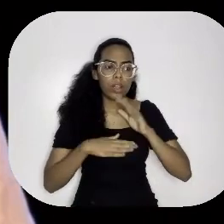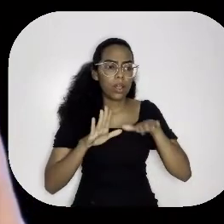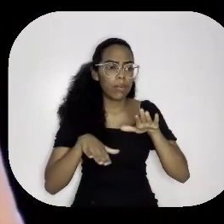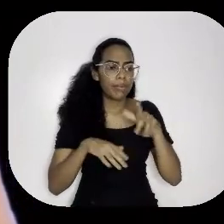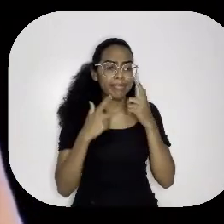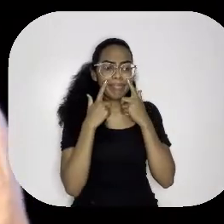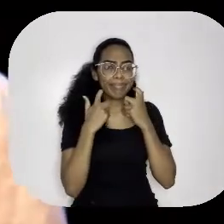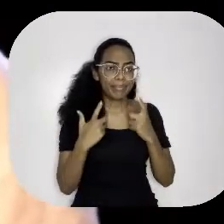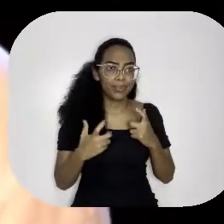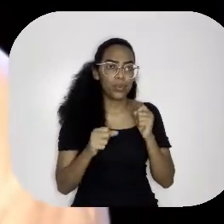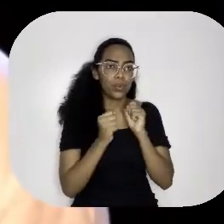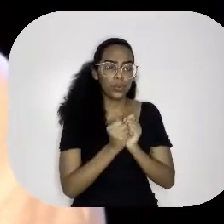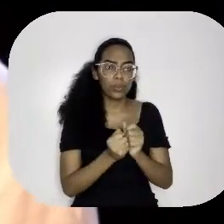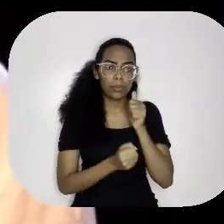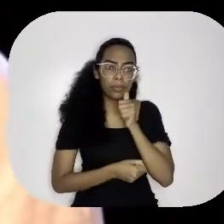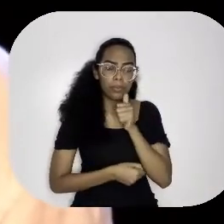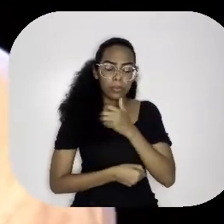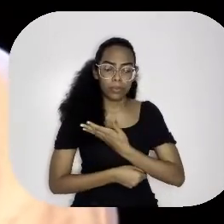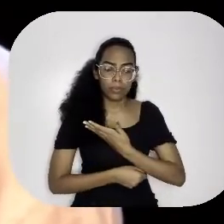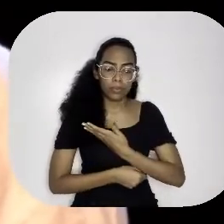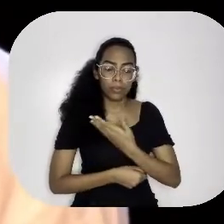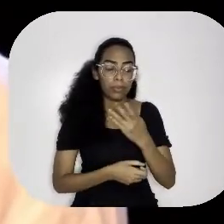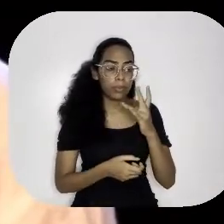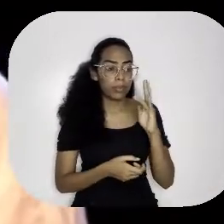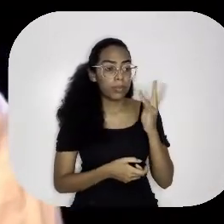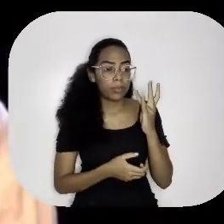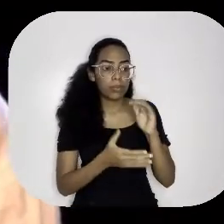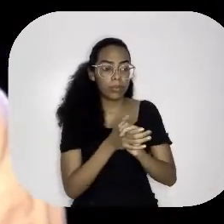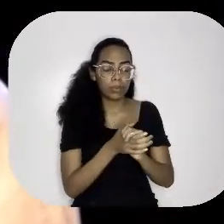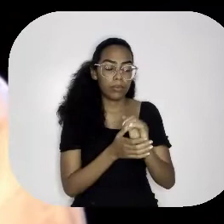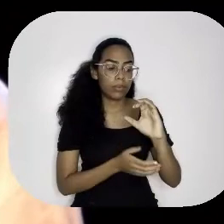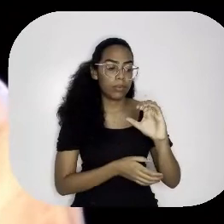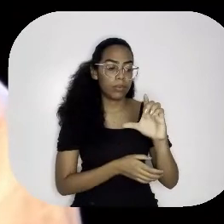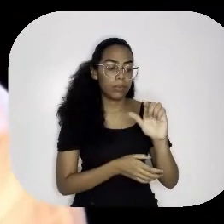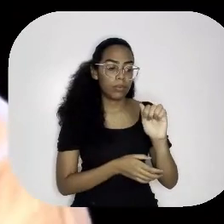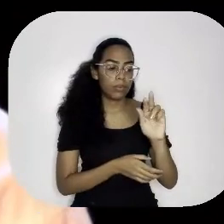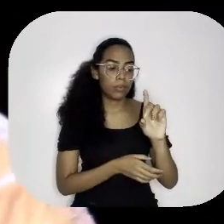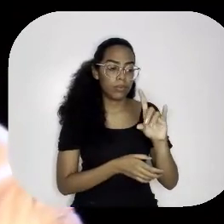acho, que chora sempre que escuta, minha companheira, minha esposa Cláudia, meu amor ali.